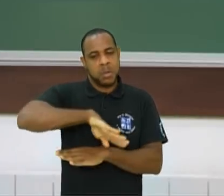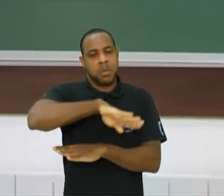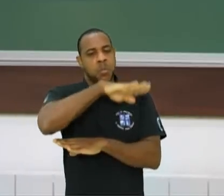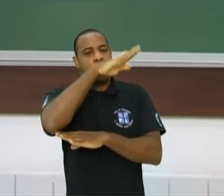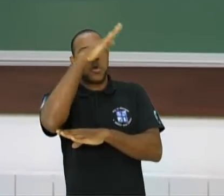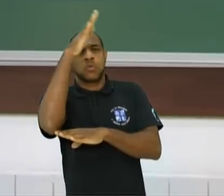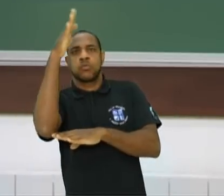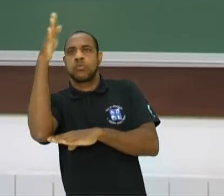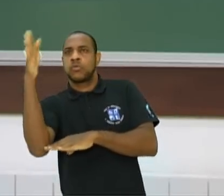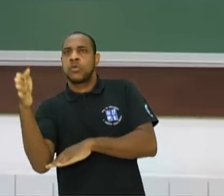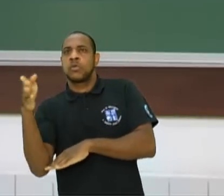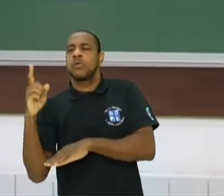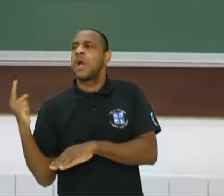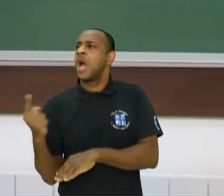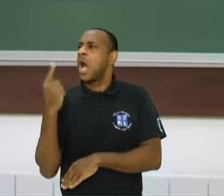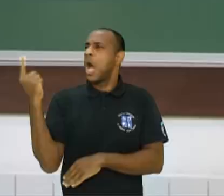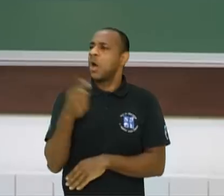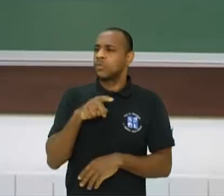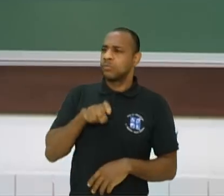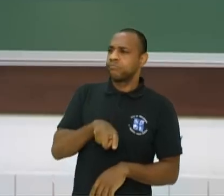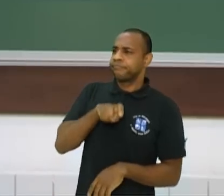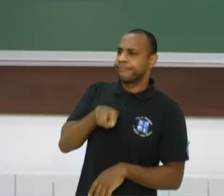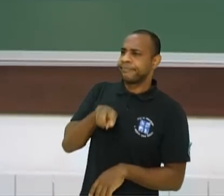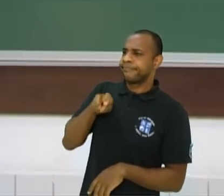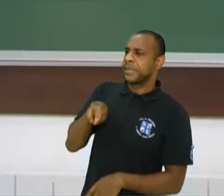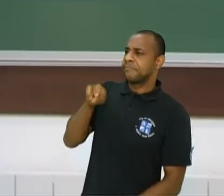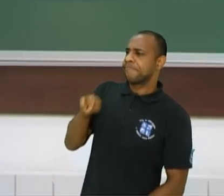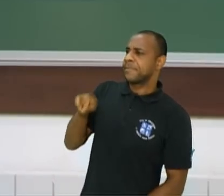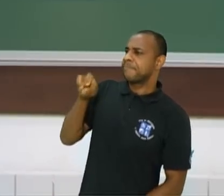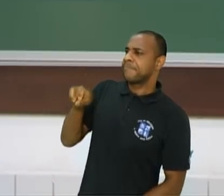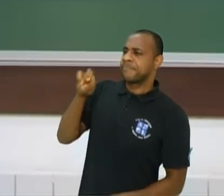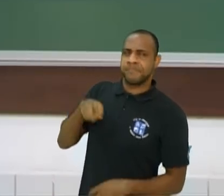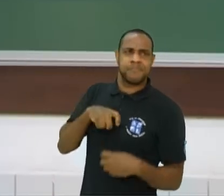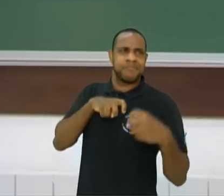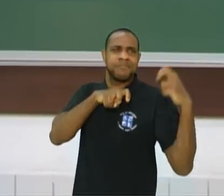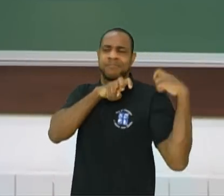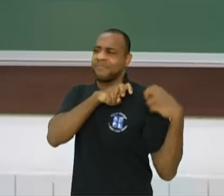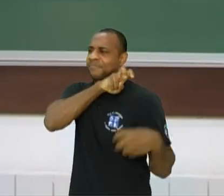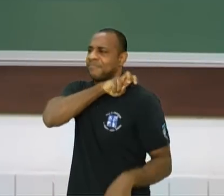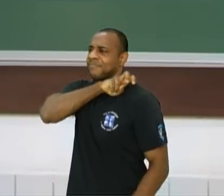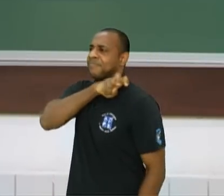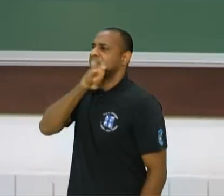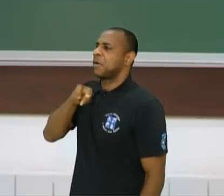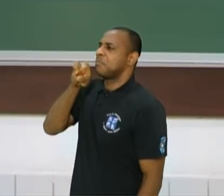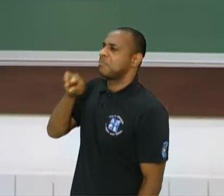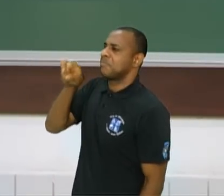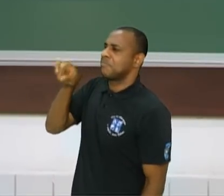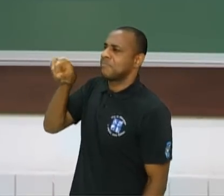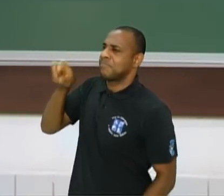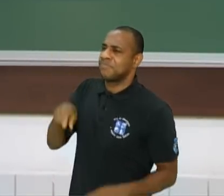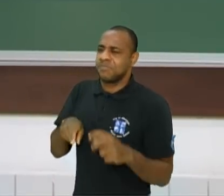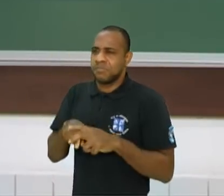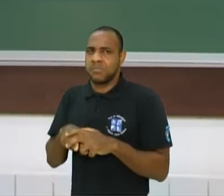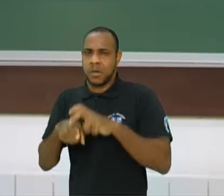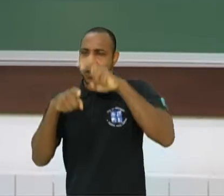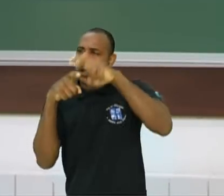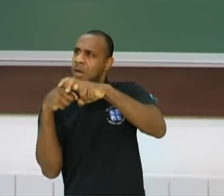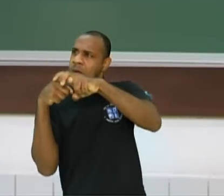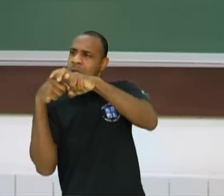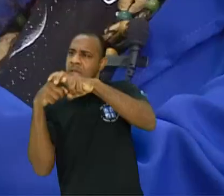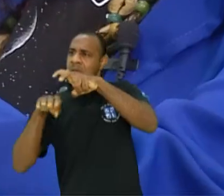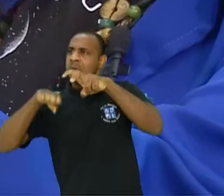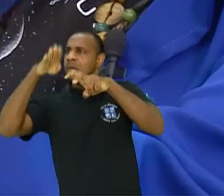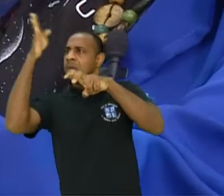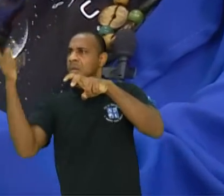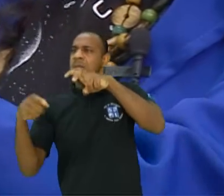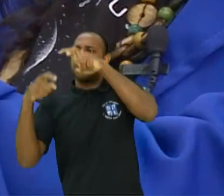montanha bem alta. Na montanha bem alta, colocaram a águia lá